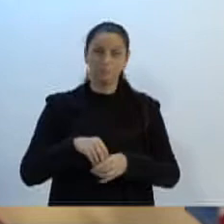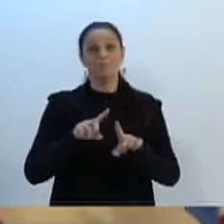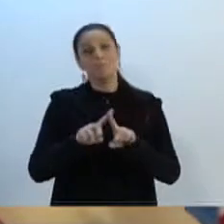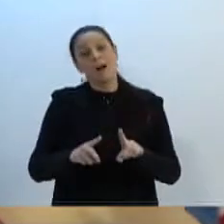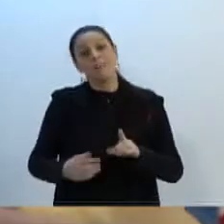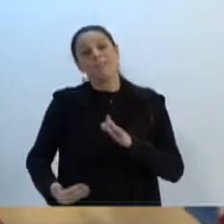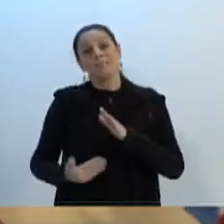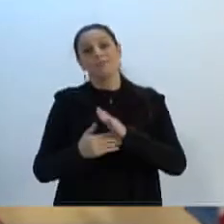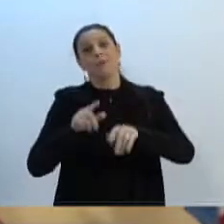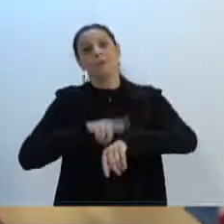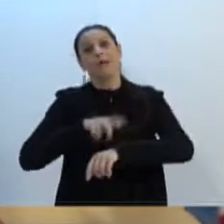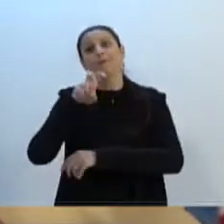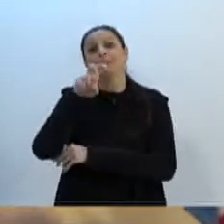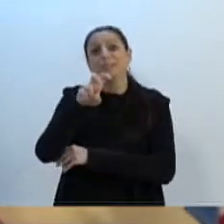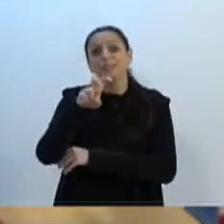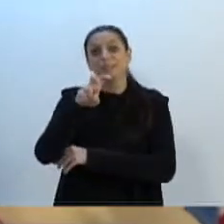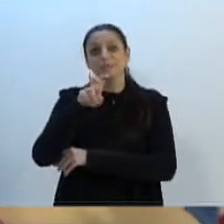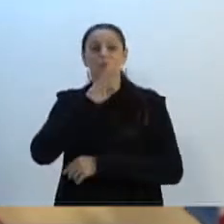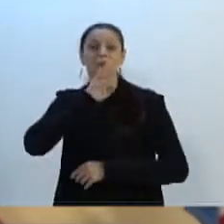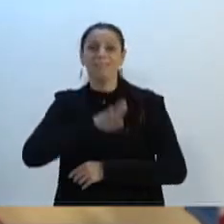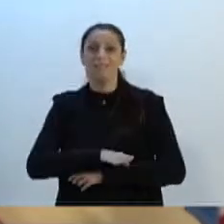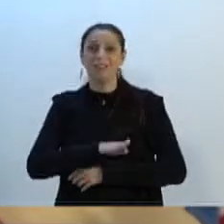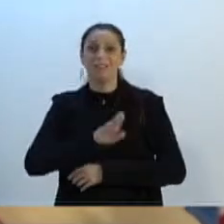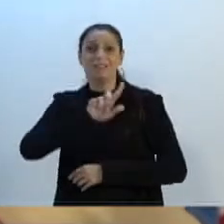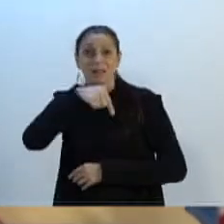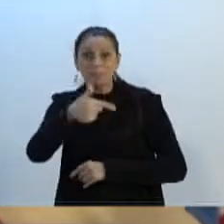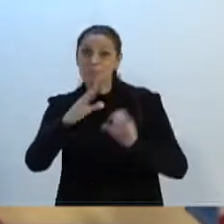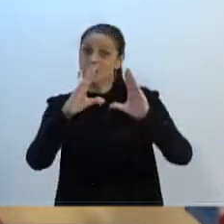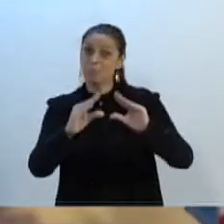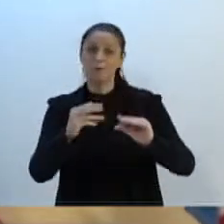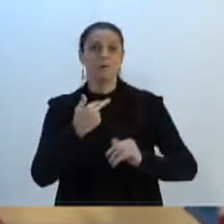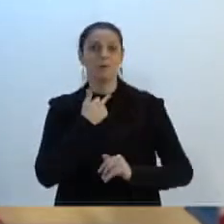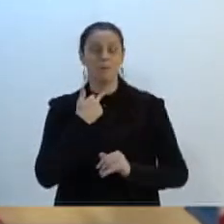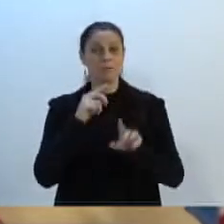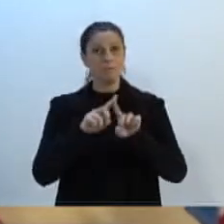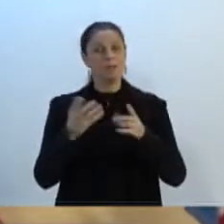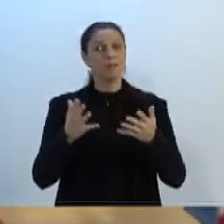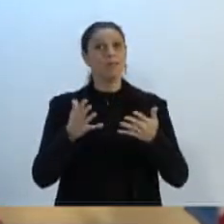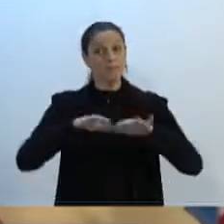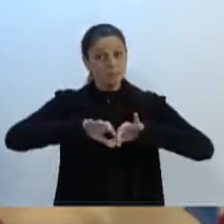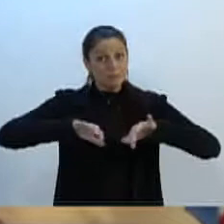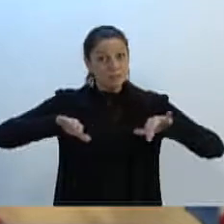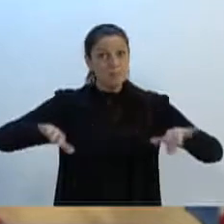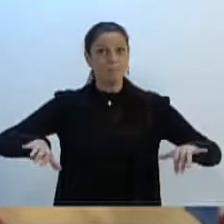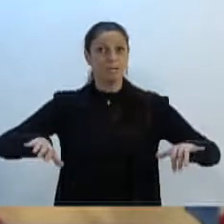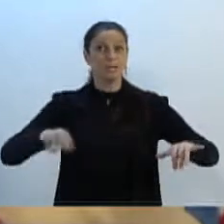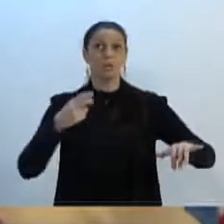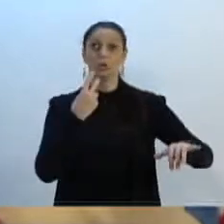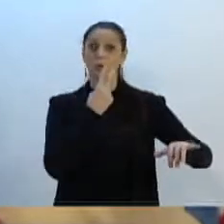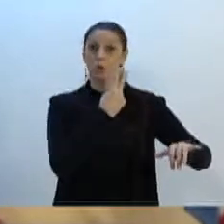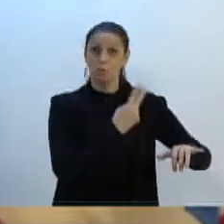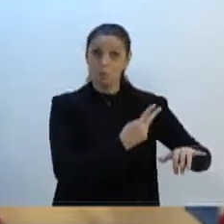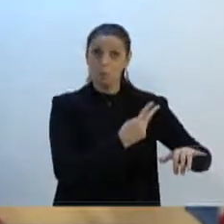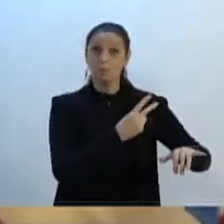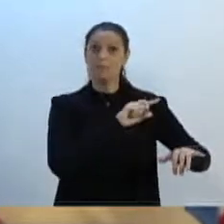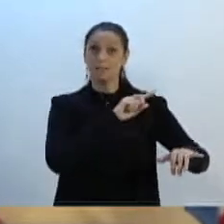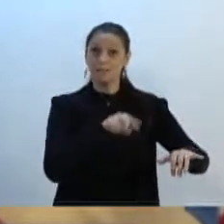nós não temos o balizamento noturno, e que a gente não confunda essas verbas. 2,5 milhões, eu repito, né,